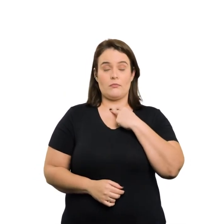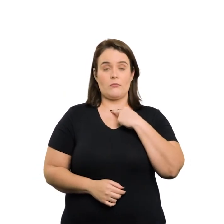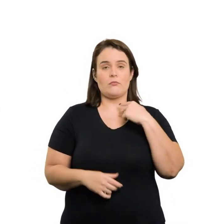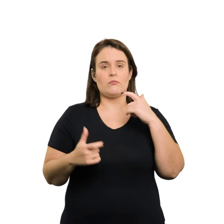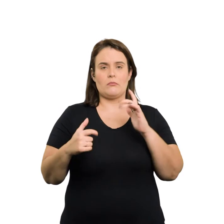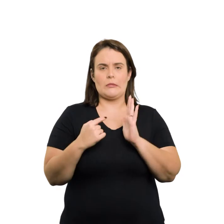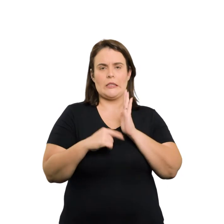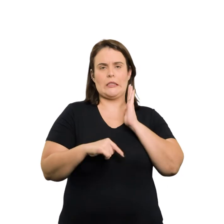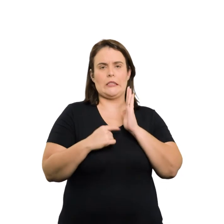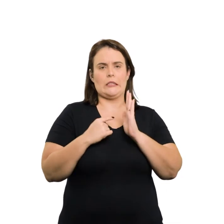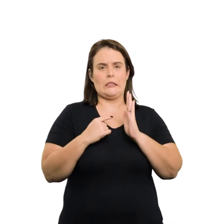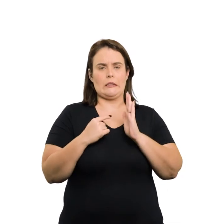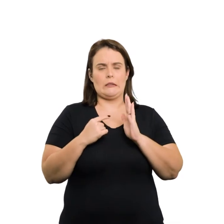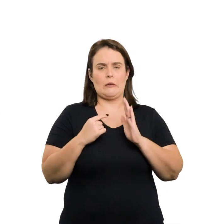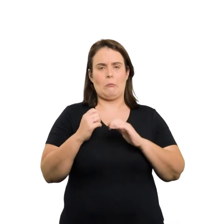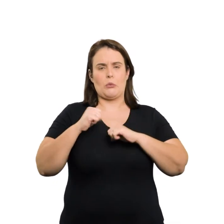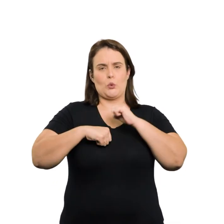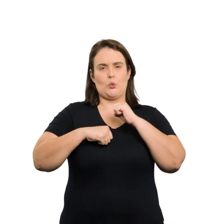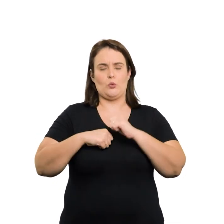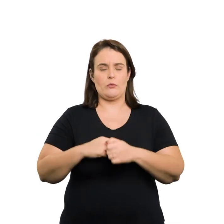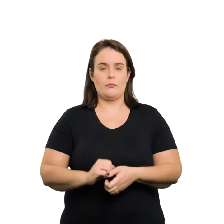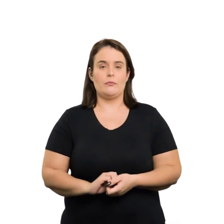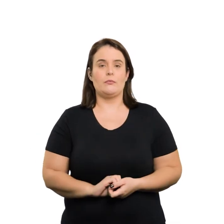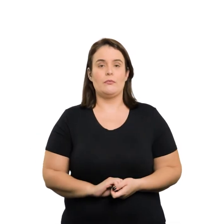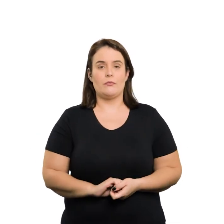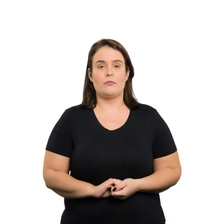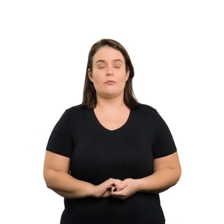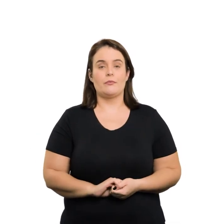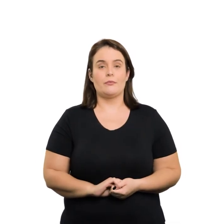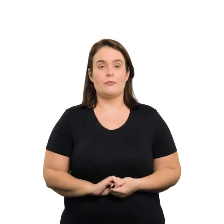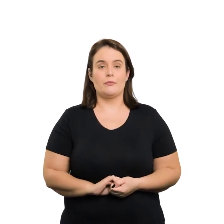haver superfície cortante ou abrasiva.